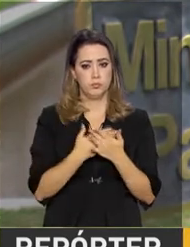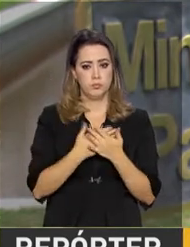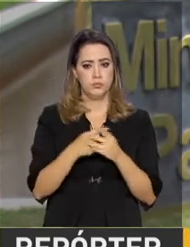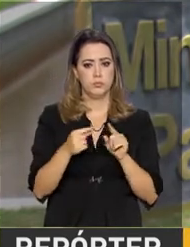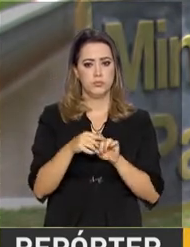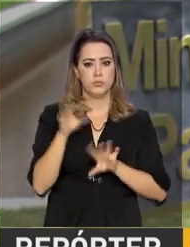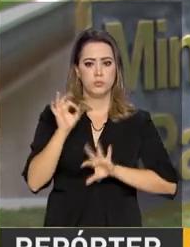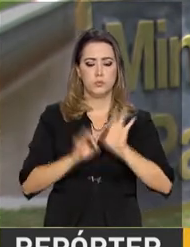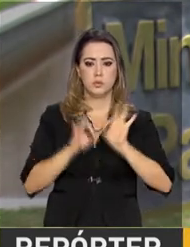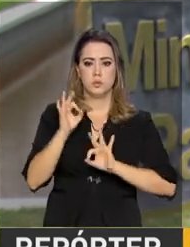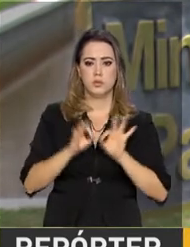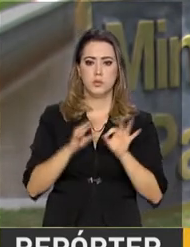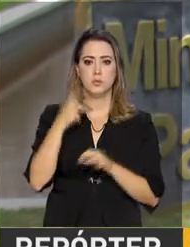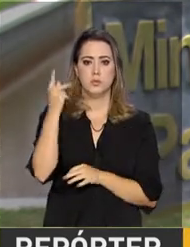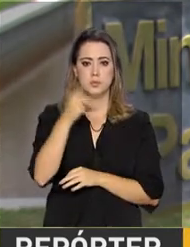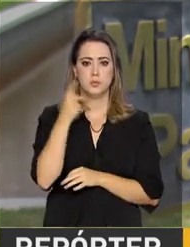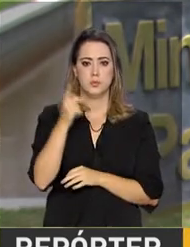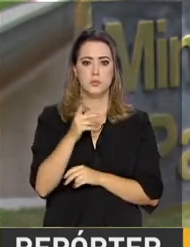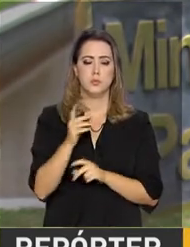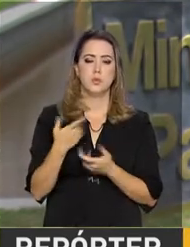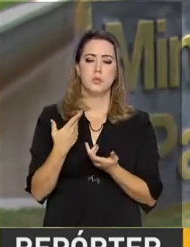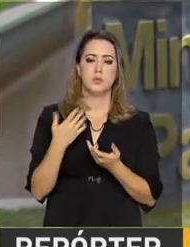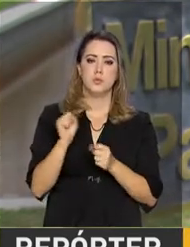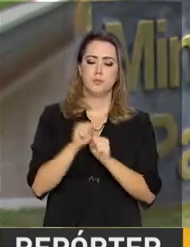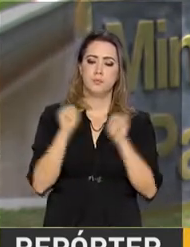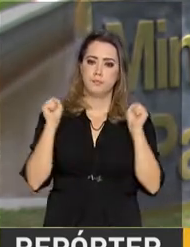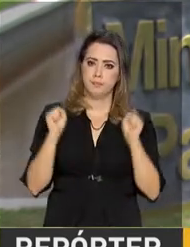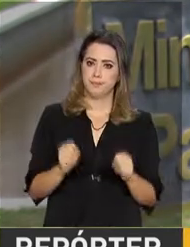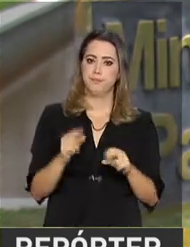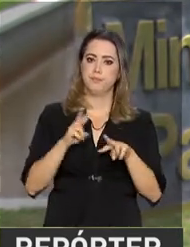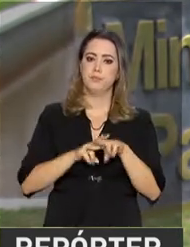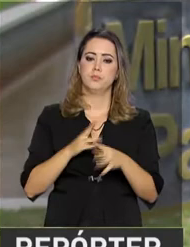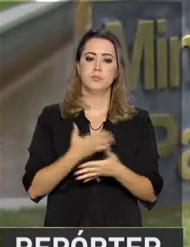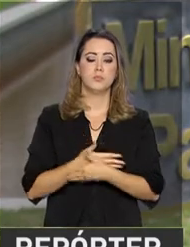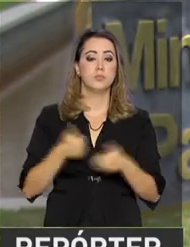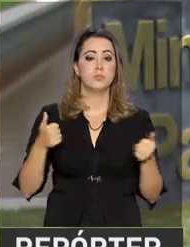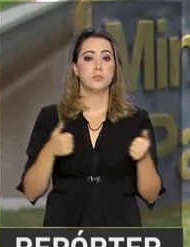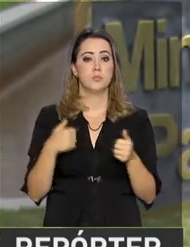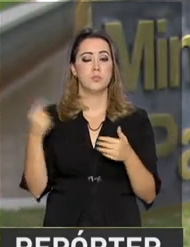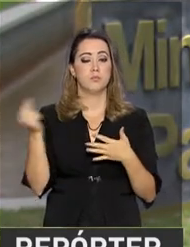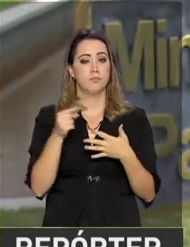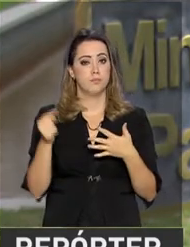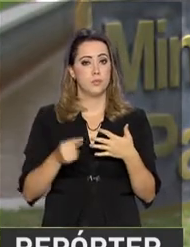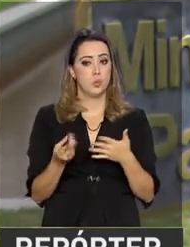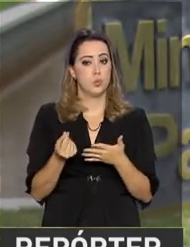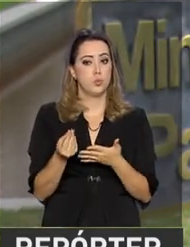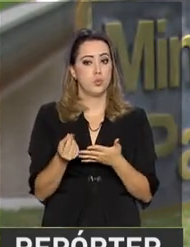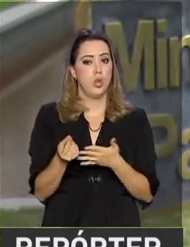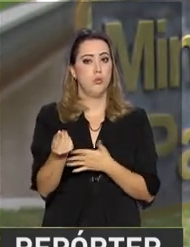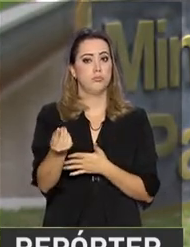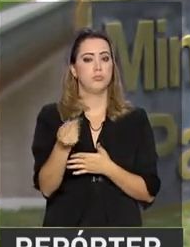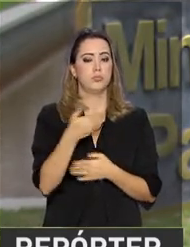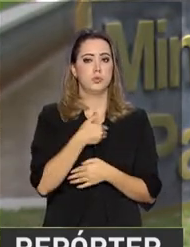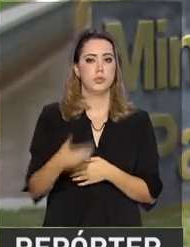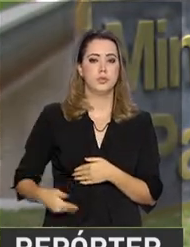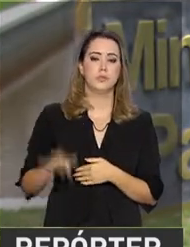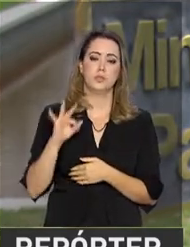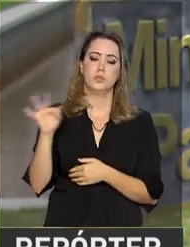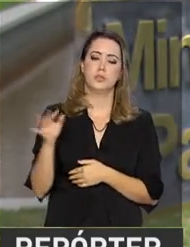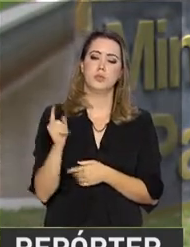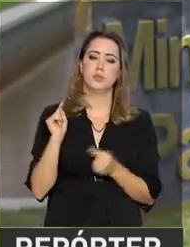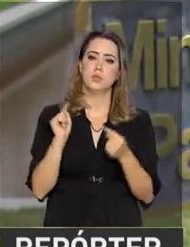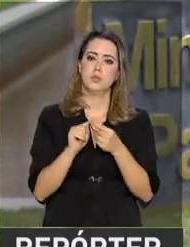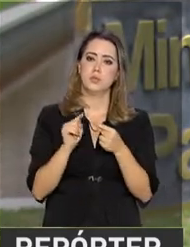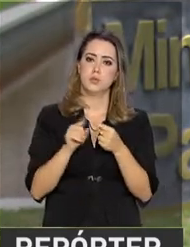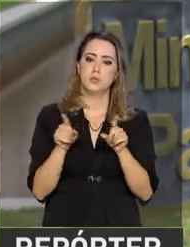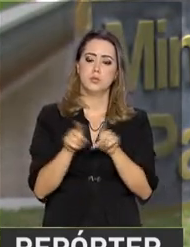governo elabore políticas para o sistema prisional no ano que vem e melhore a aplicação dos recursos públicos. De acordo com o diretor